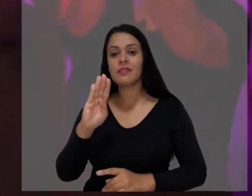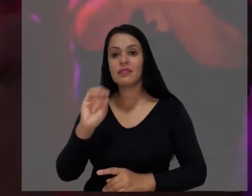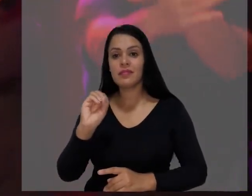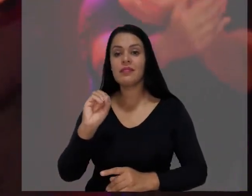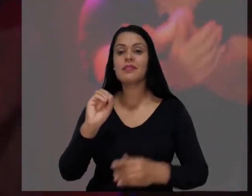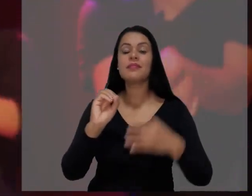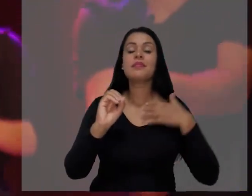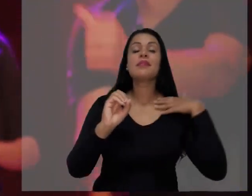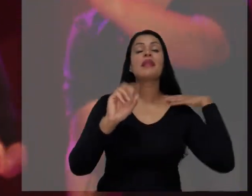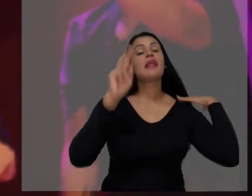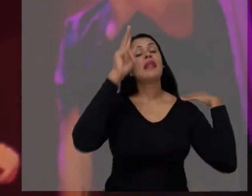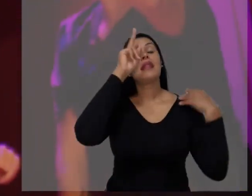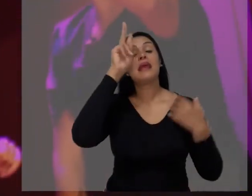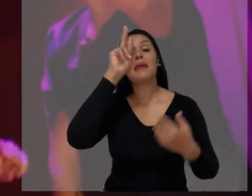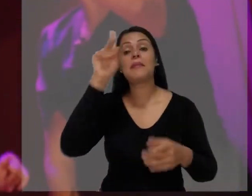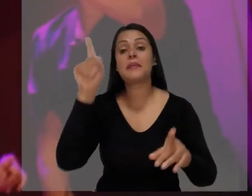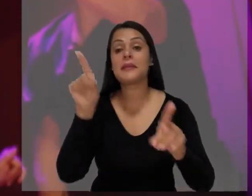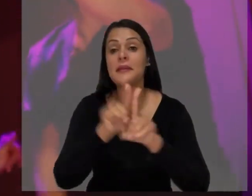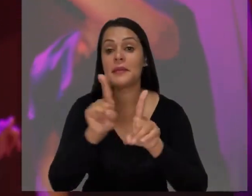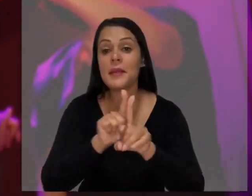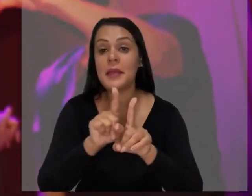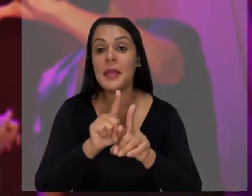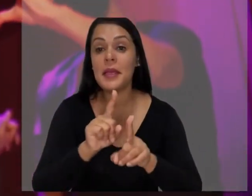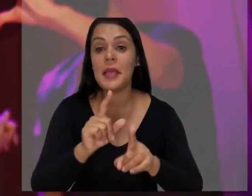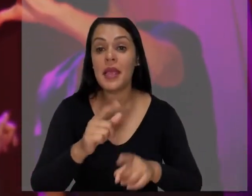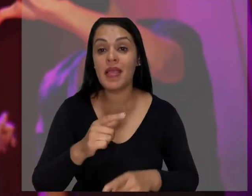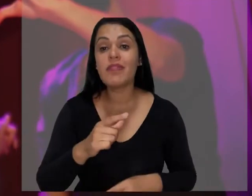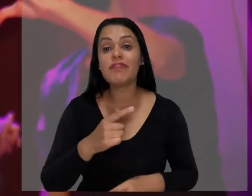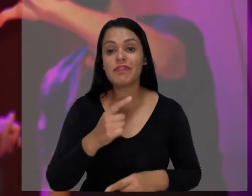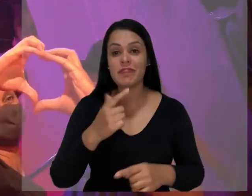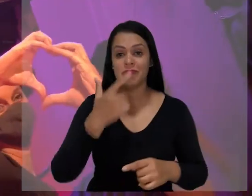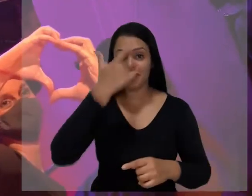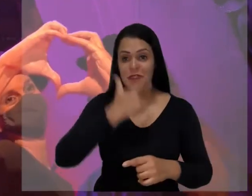ladrão também tem um coração.